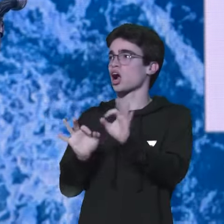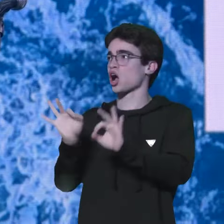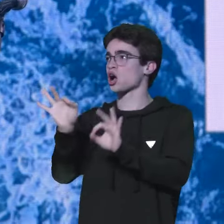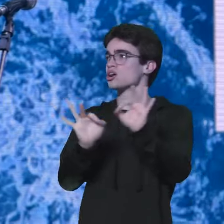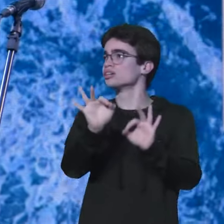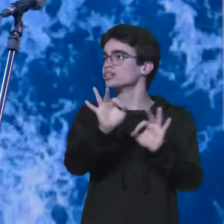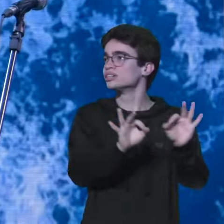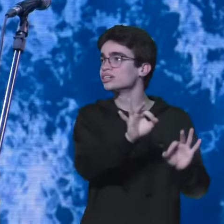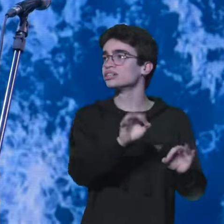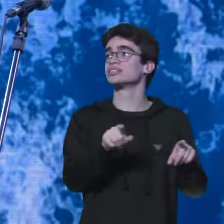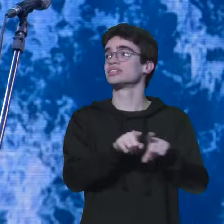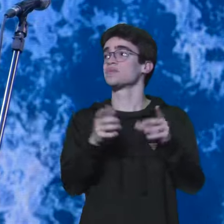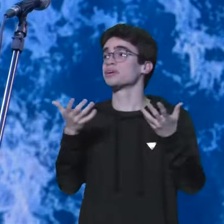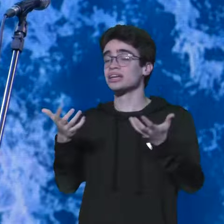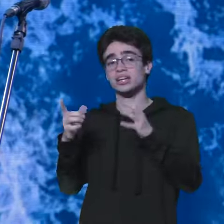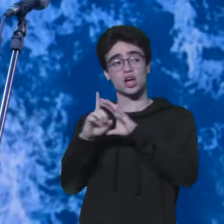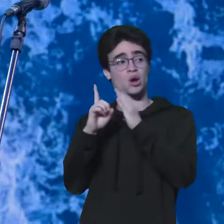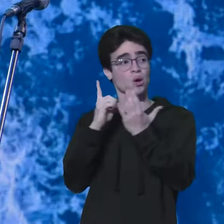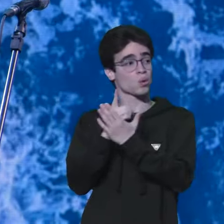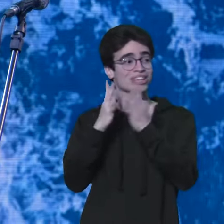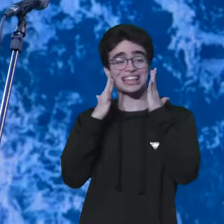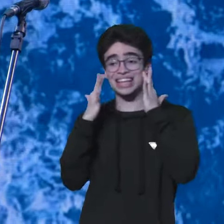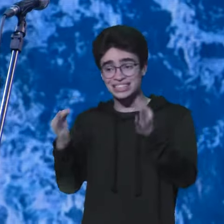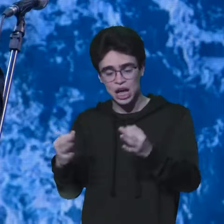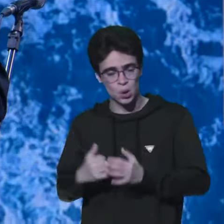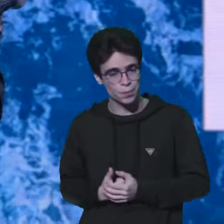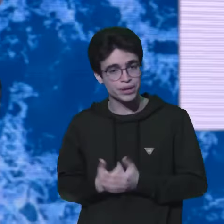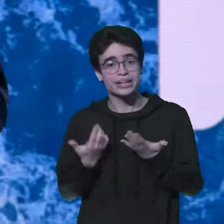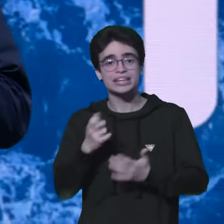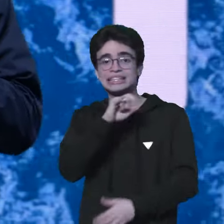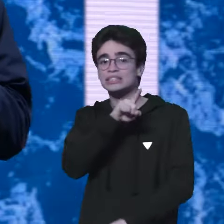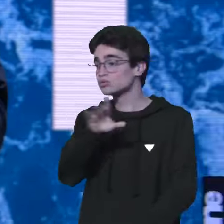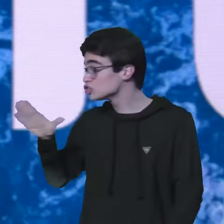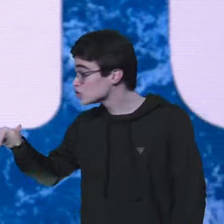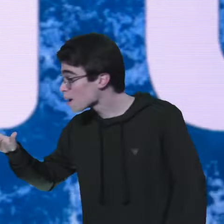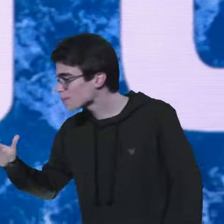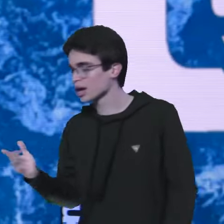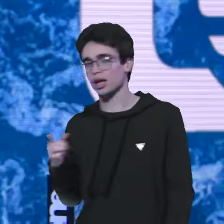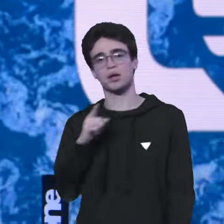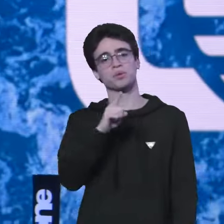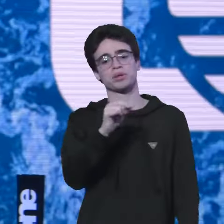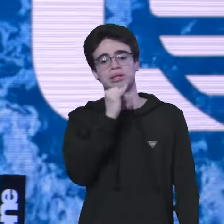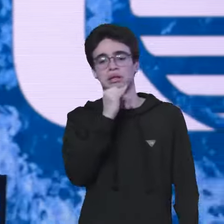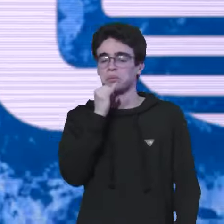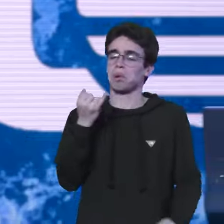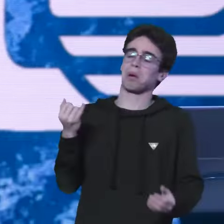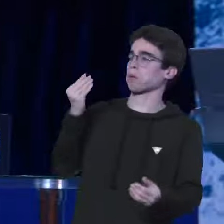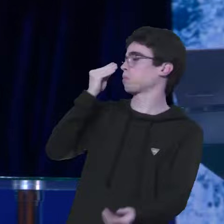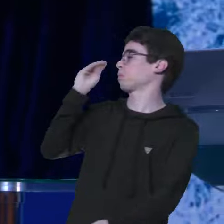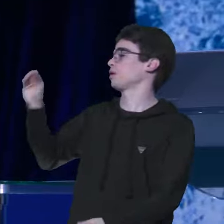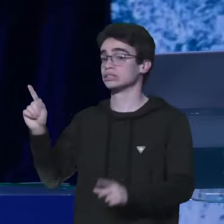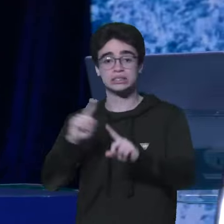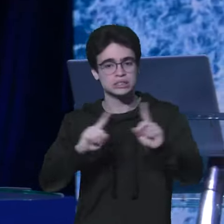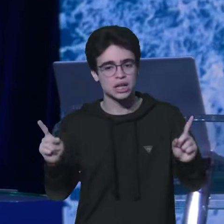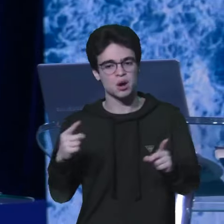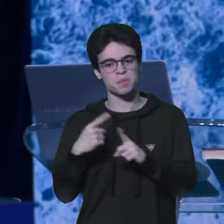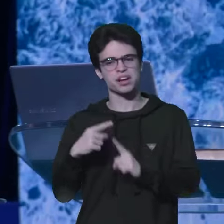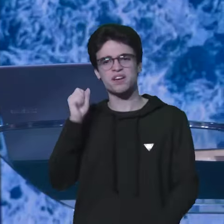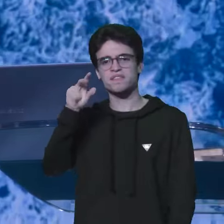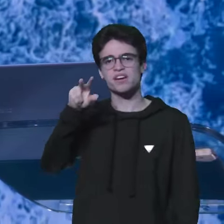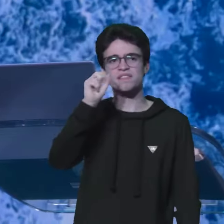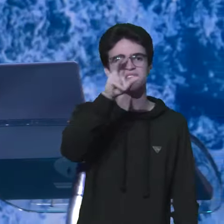para nos ajudar a prestar atenção no culto. Tá bom? Então, quando ele chamar a sua atenção, não seja boca dura com ele, que eu ouvi dizer que tem alguns de